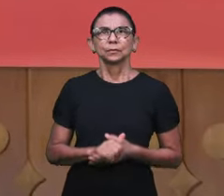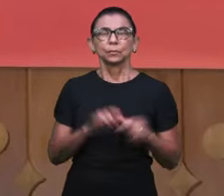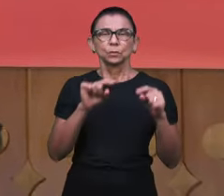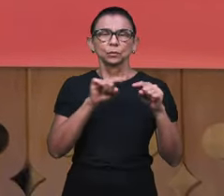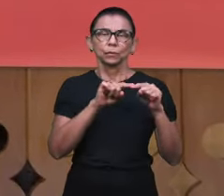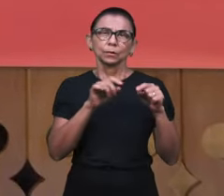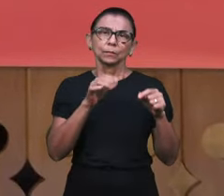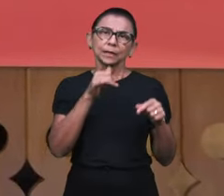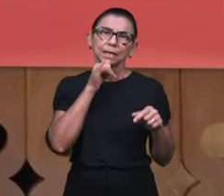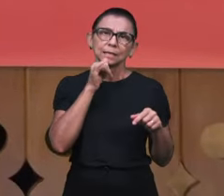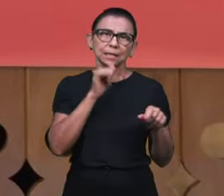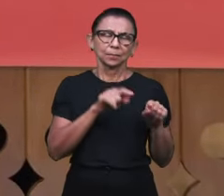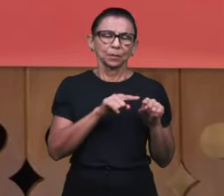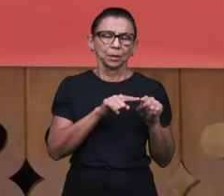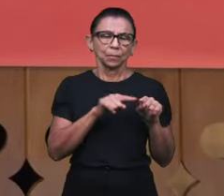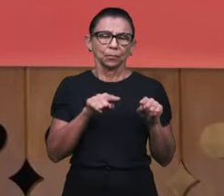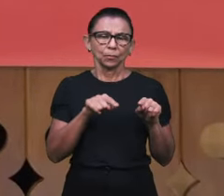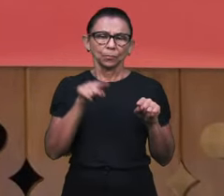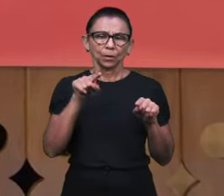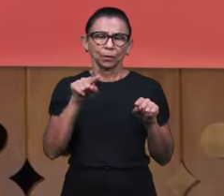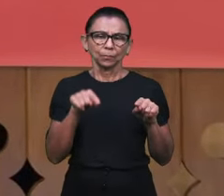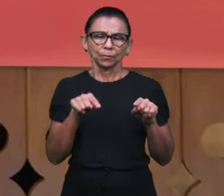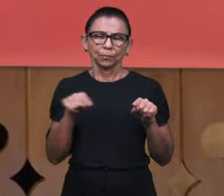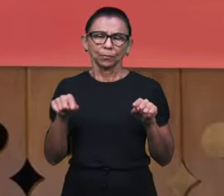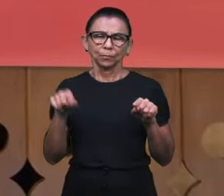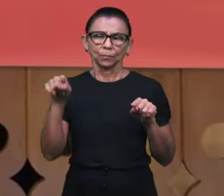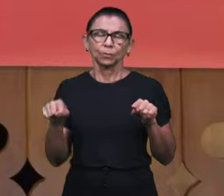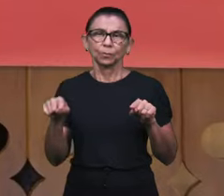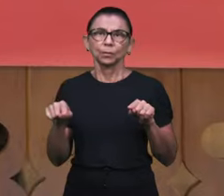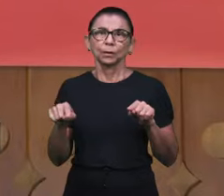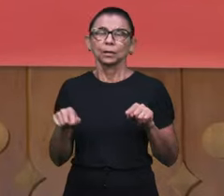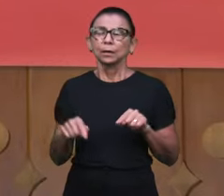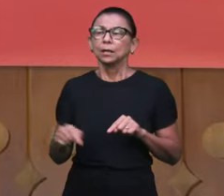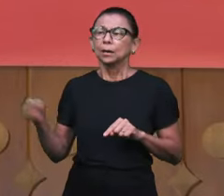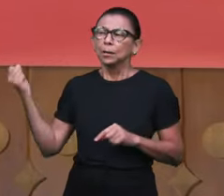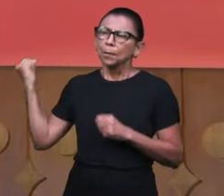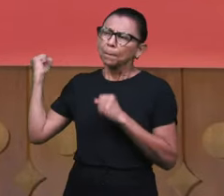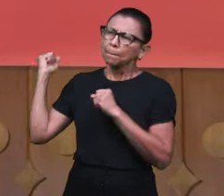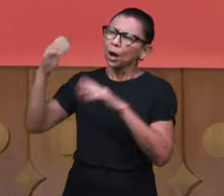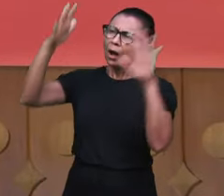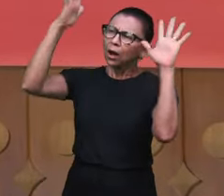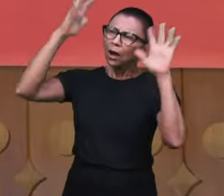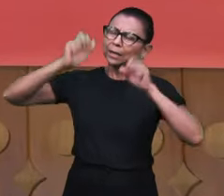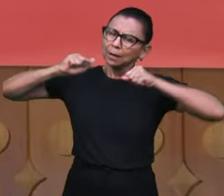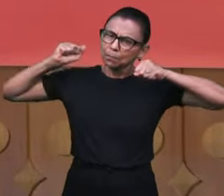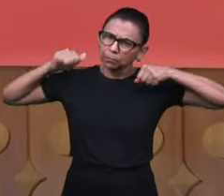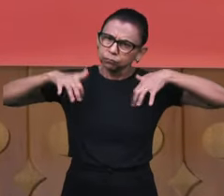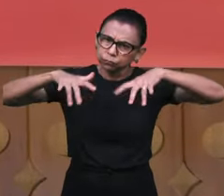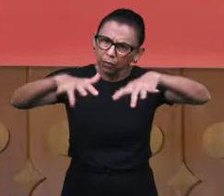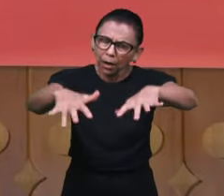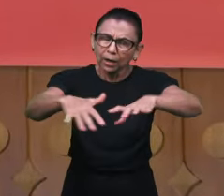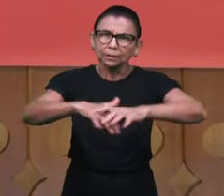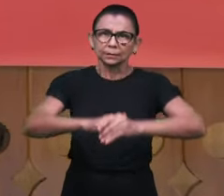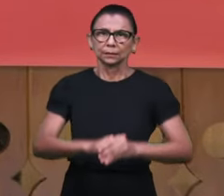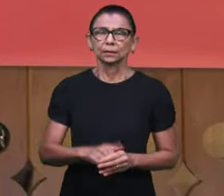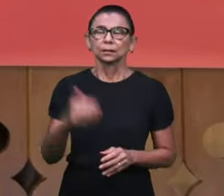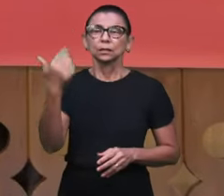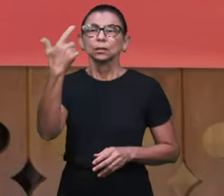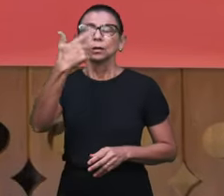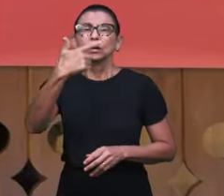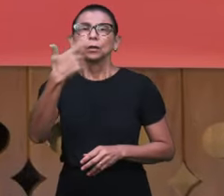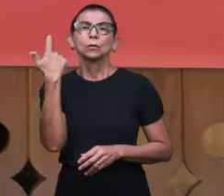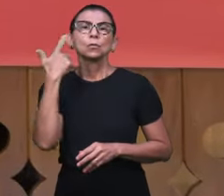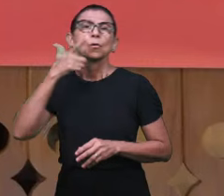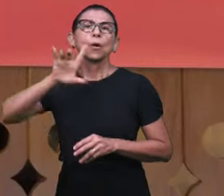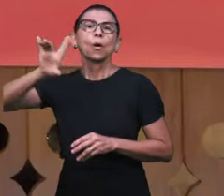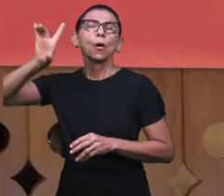exemplo, ele sabia o que é, avancem, dá um outro toque, recuem, o adversário estava